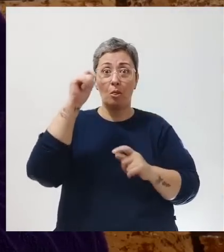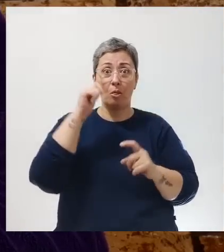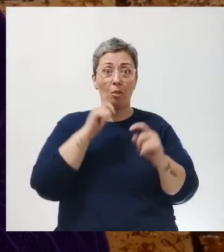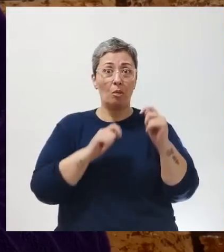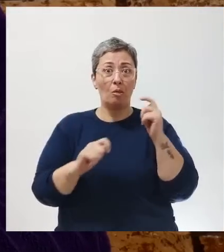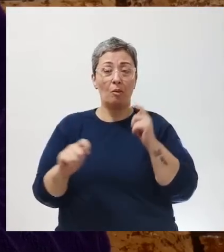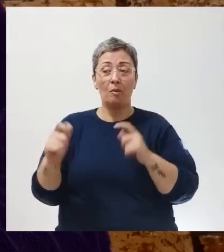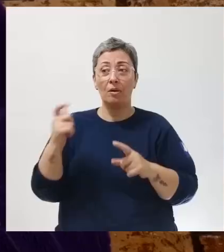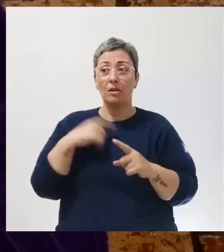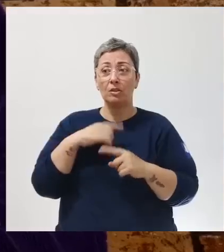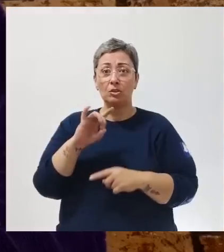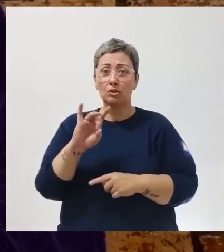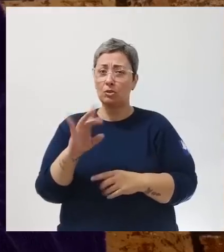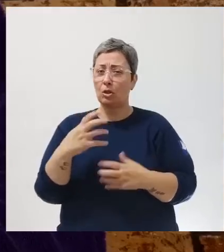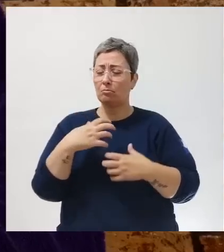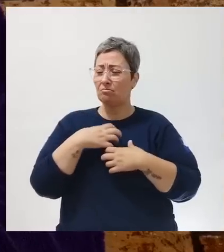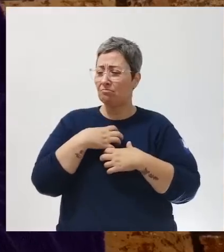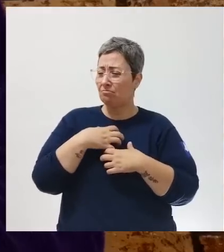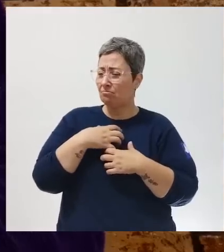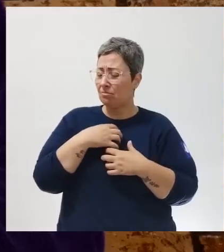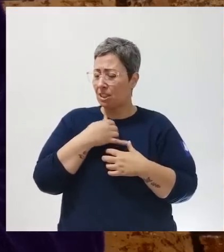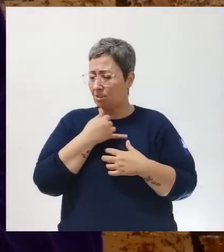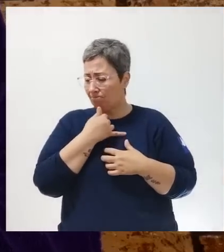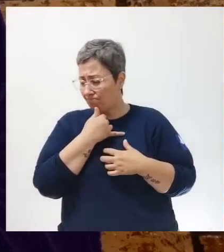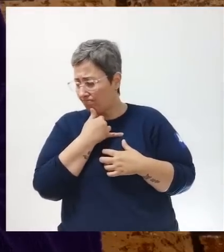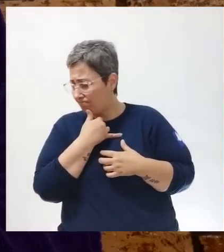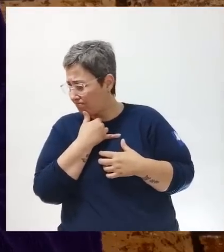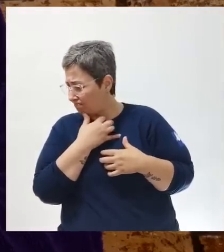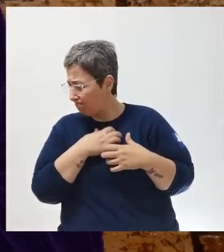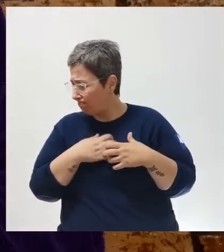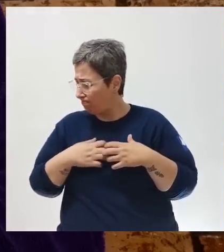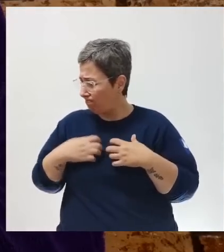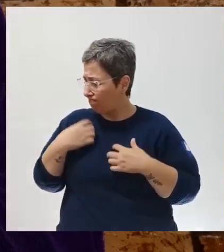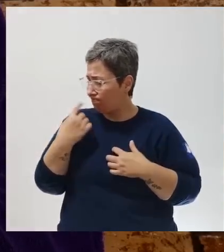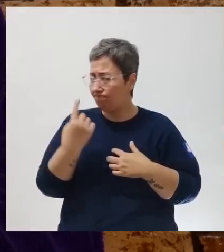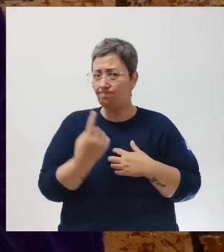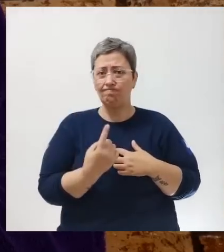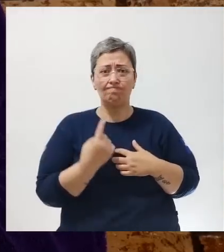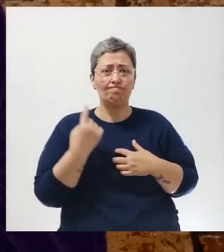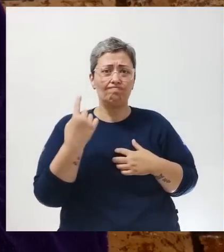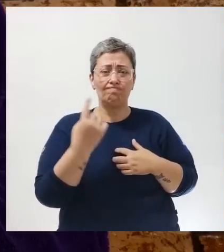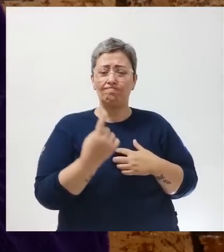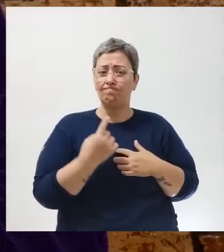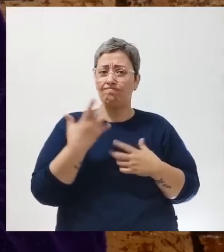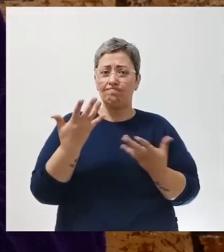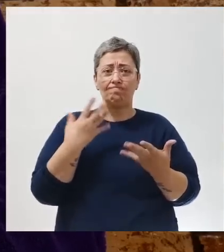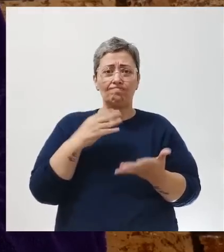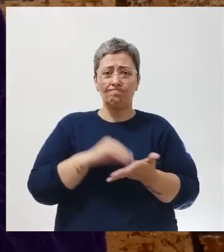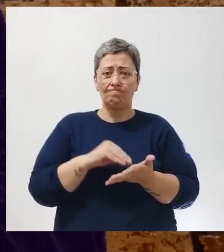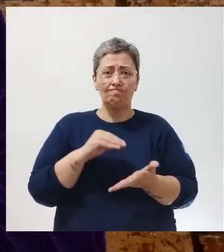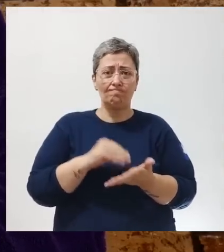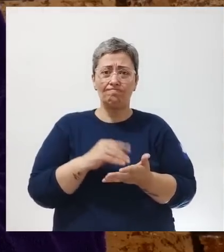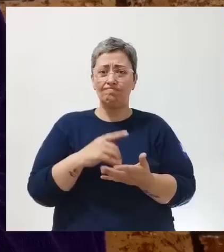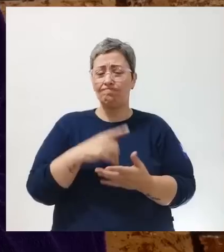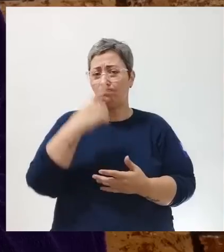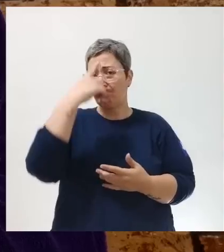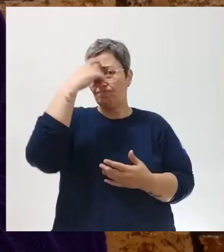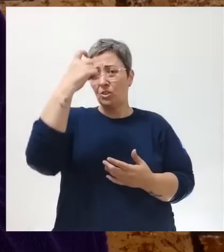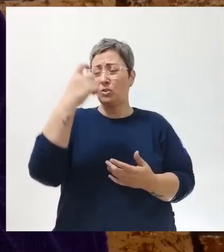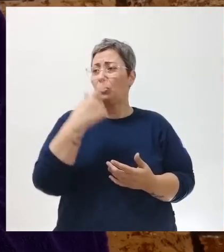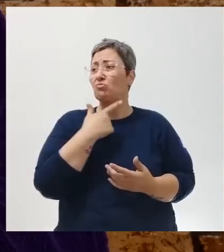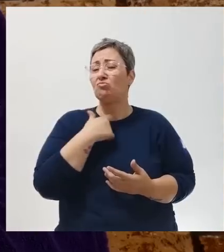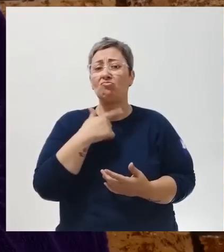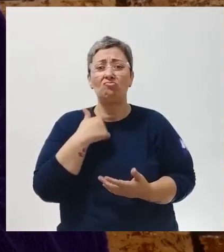verdade. Apenas sentia-se mais triste, mais só, sem que nunca mais tivesse